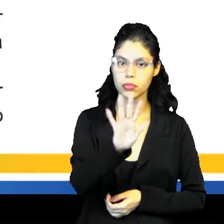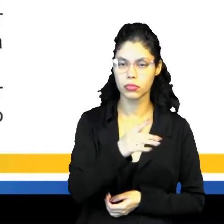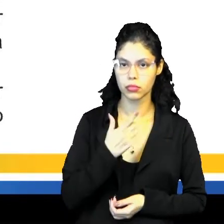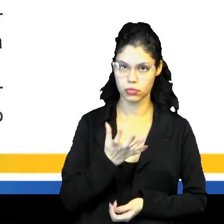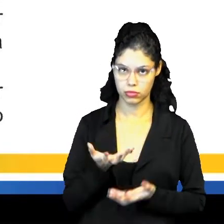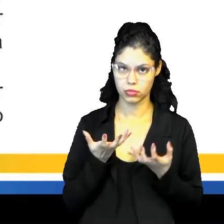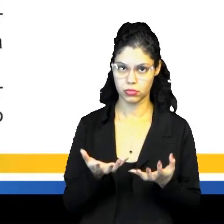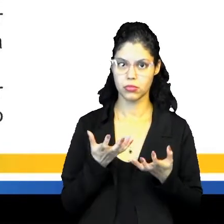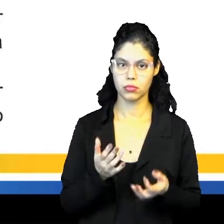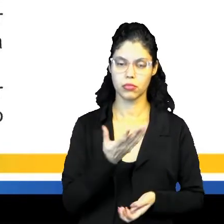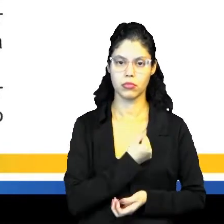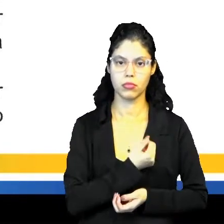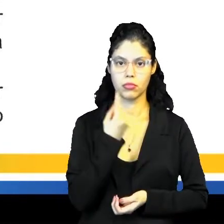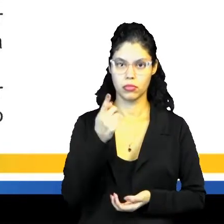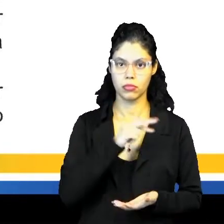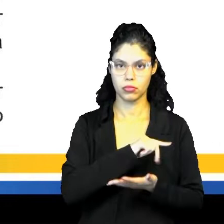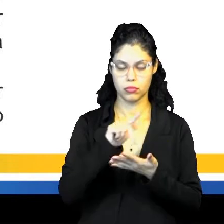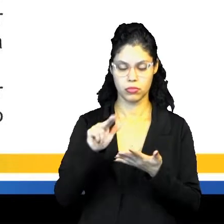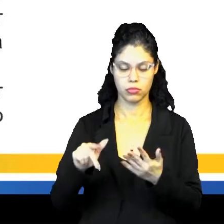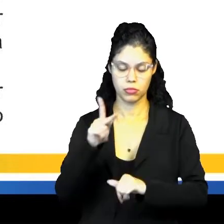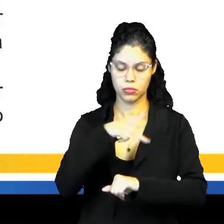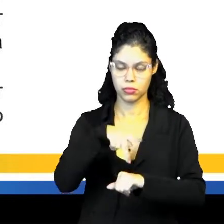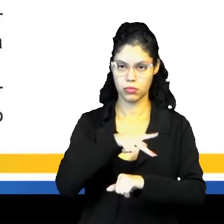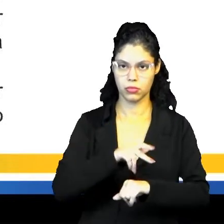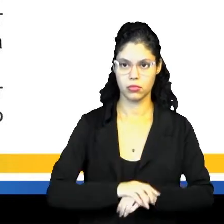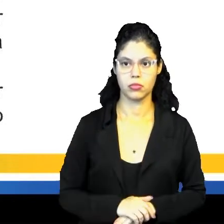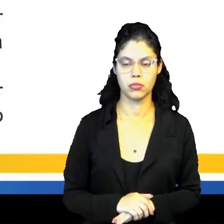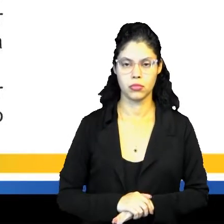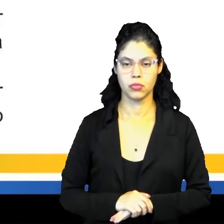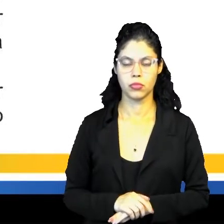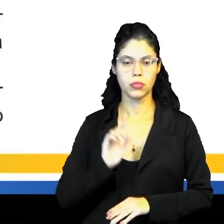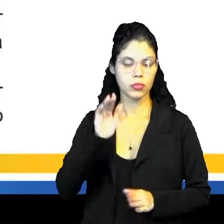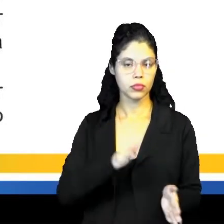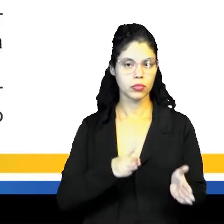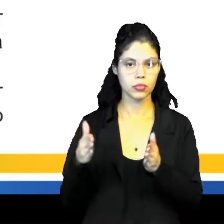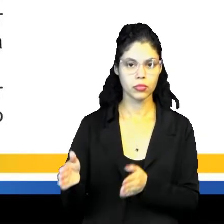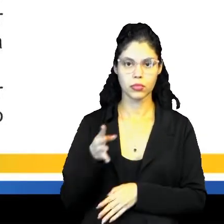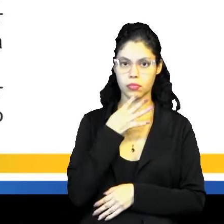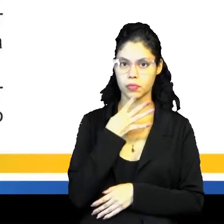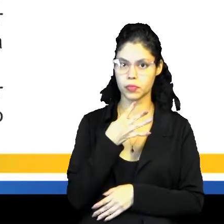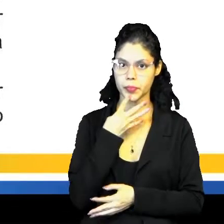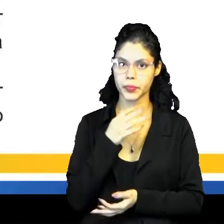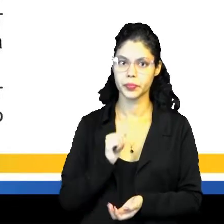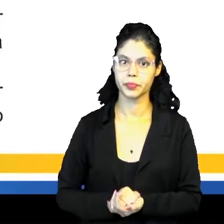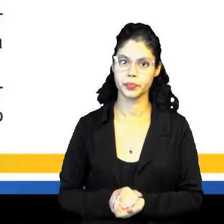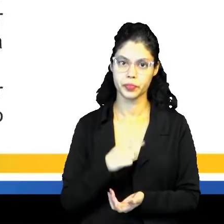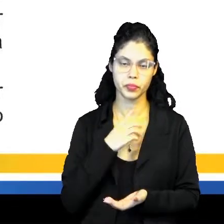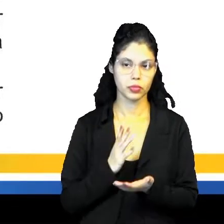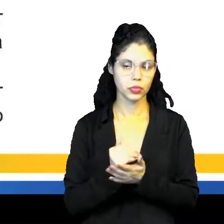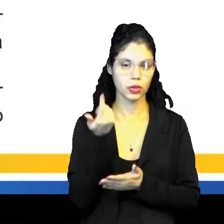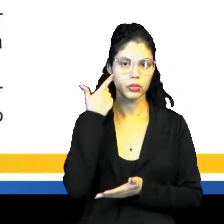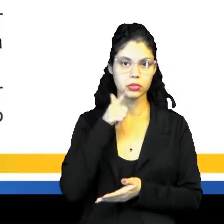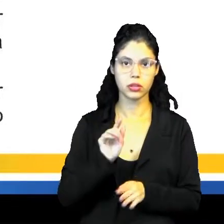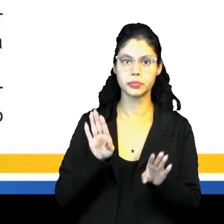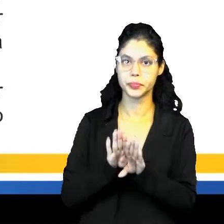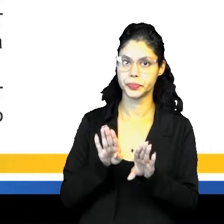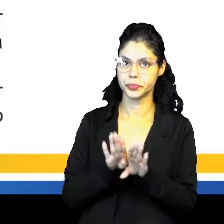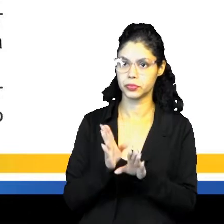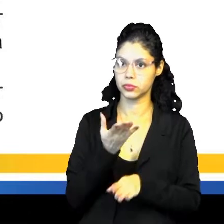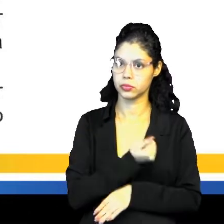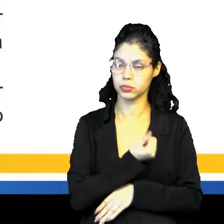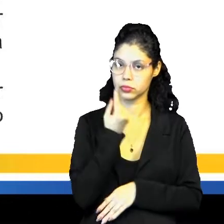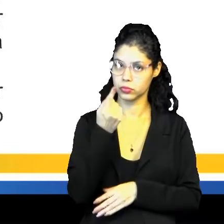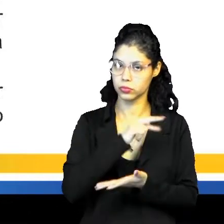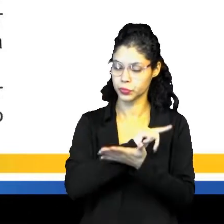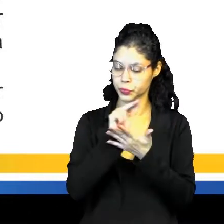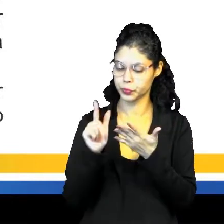buscava, sendo número 1 em vários países, ou seja, a partir dessa época, né, ela teve o reconhecimento internacional que ela buscava, sendo aí número 1